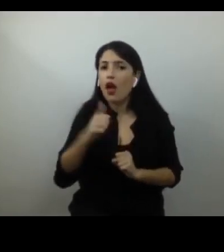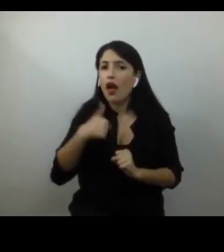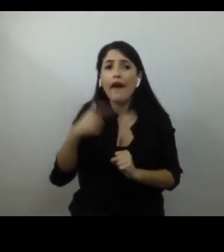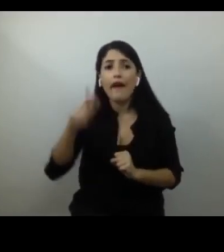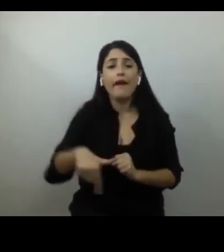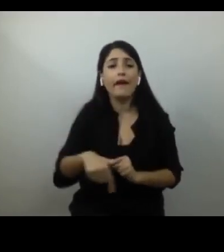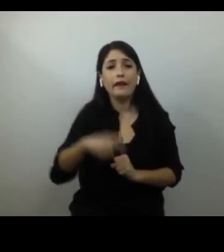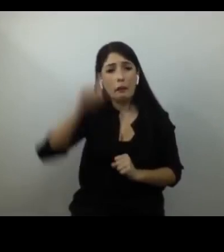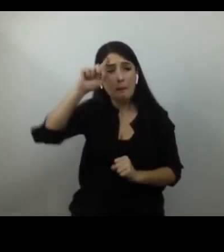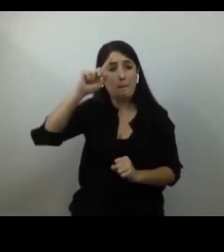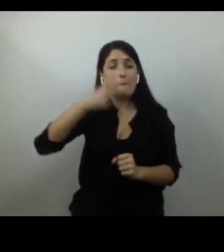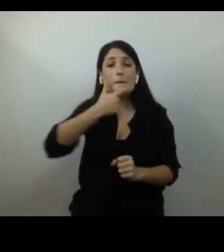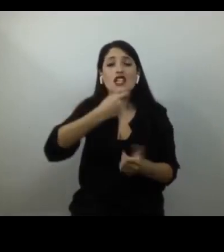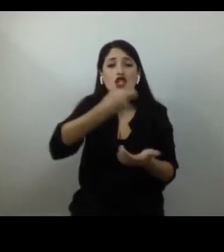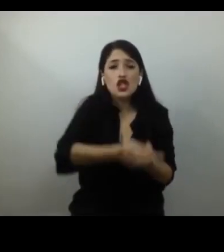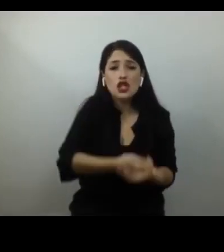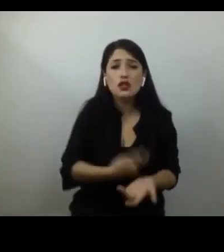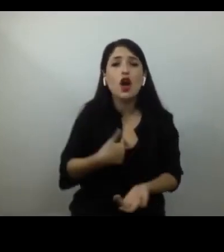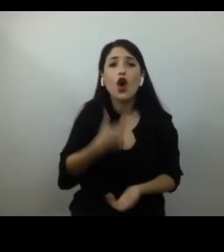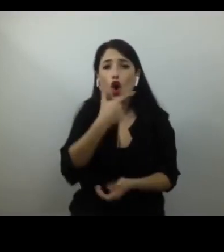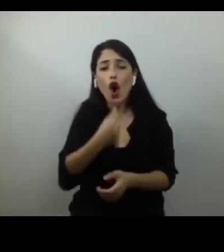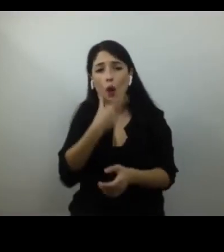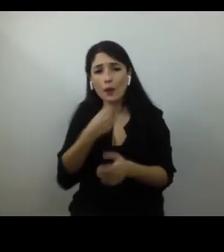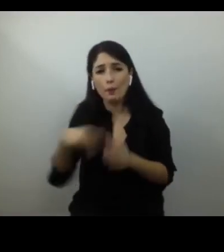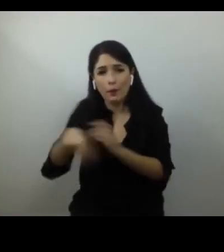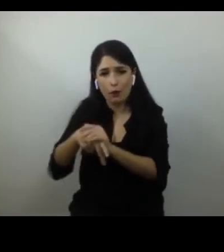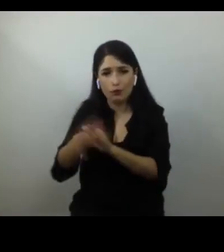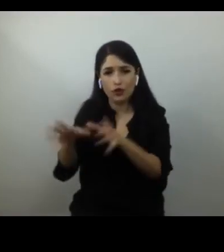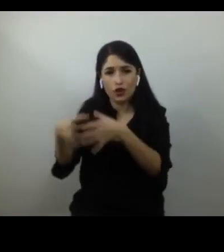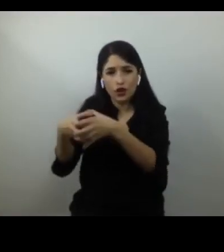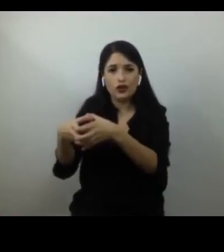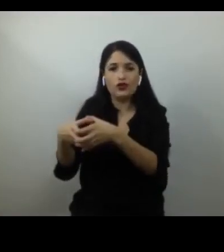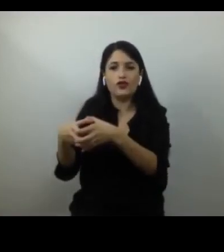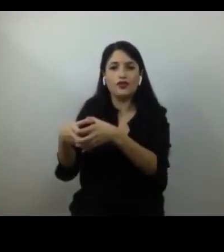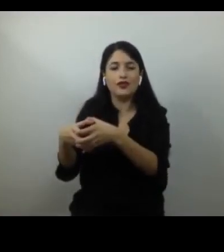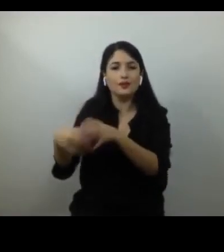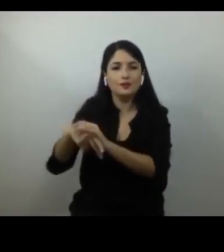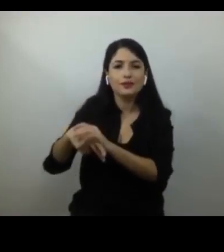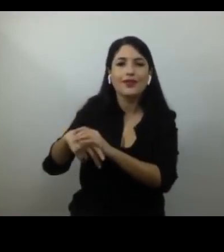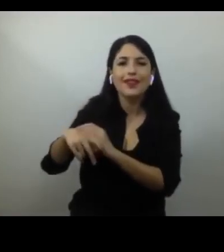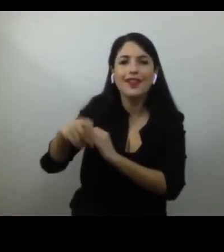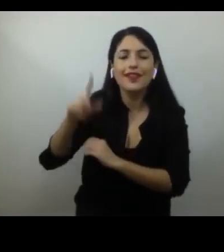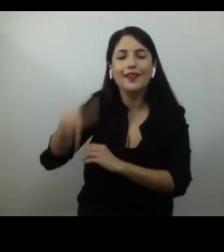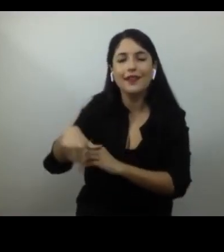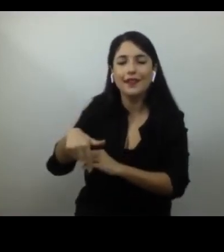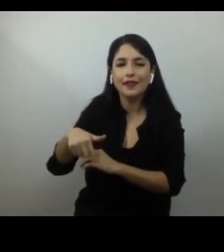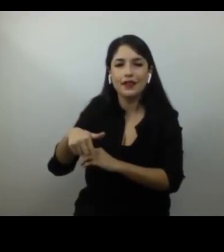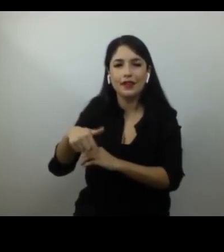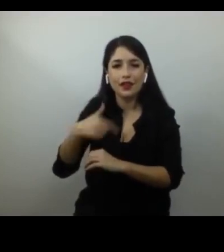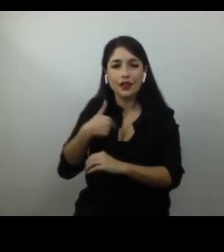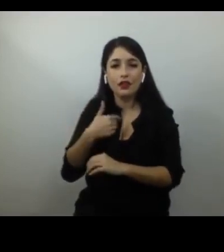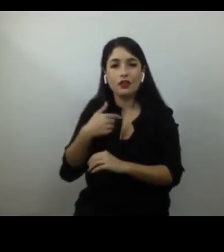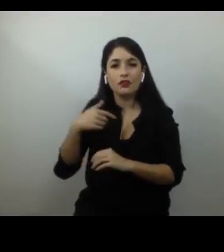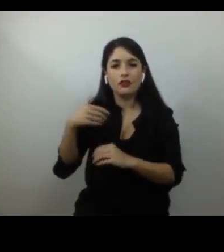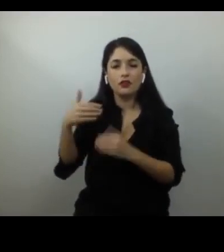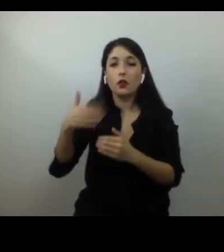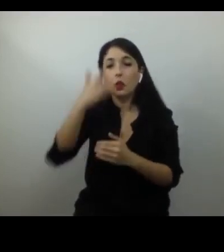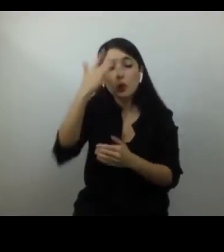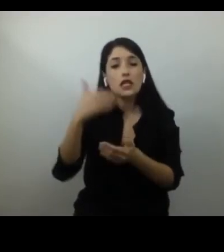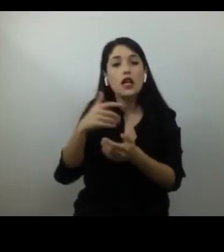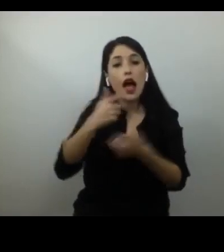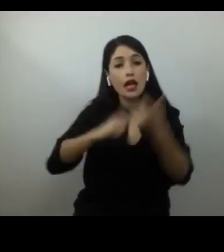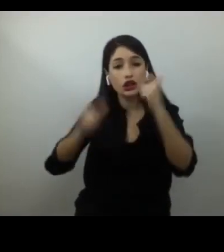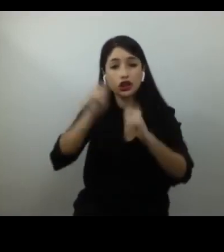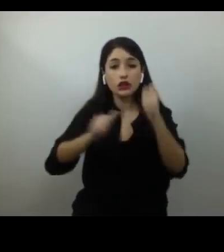movimentos negros, nós temos os artistas que, quando representam a Secretaria de Cultura, não gostam